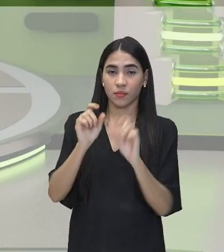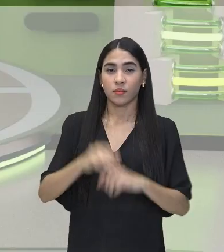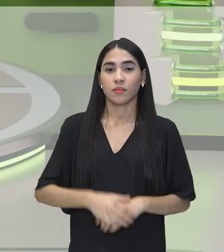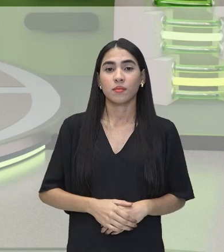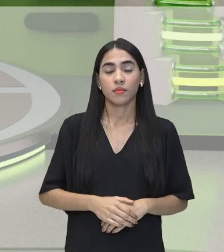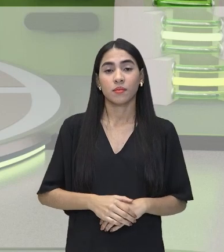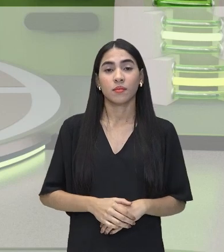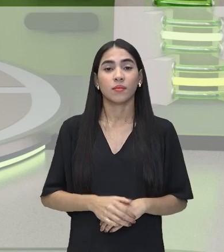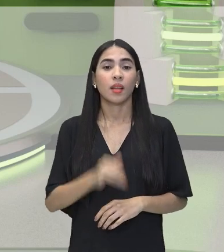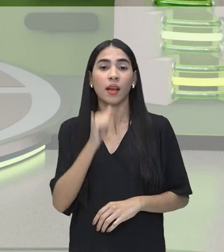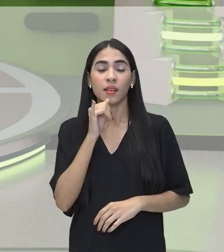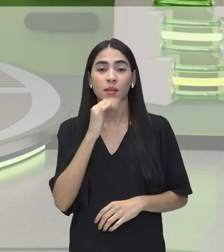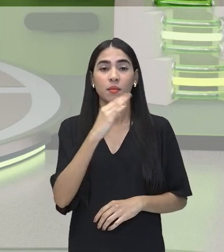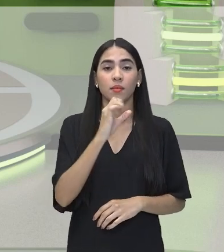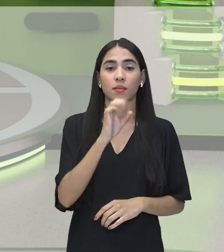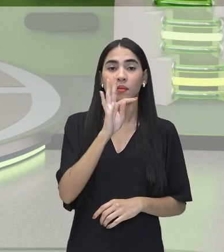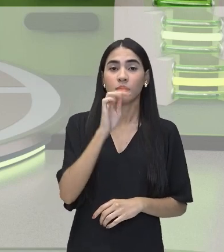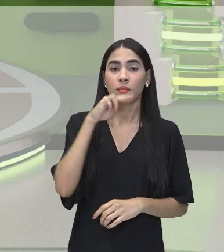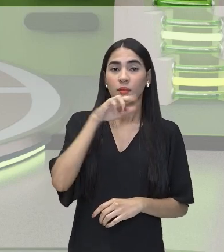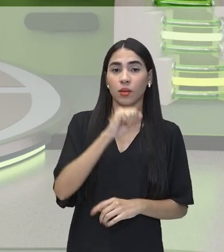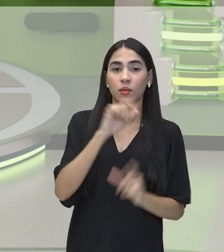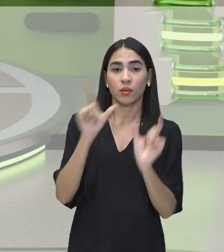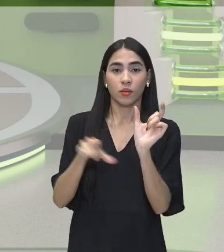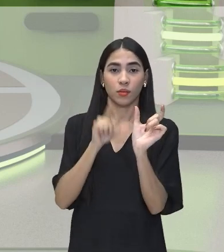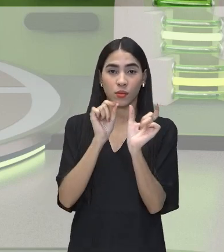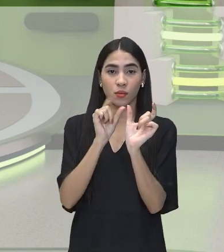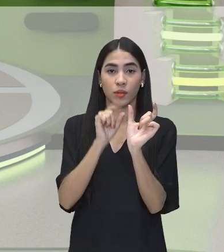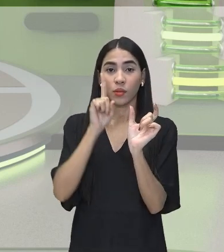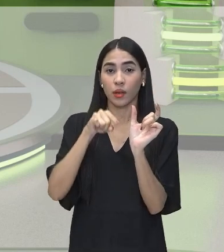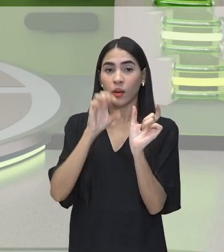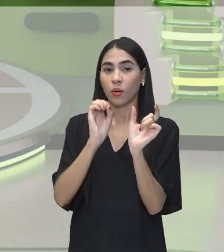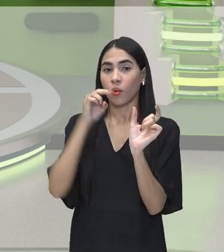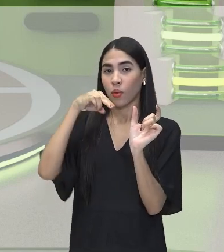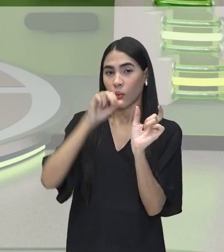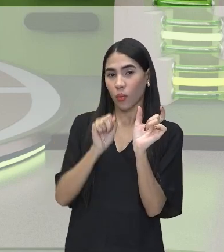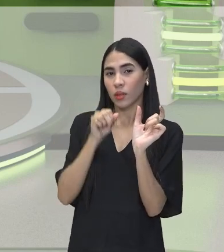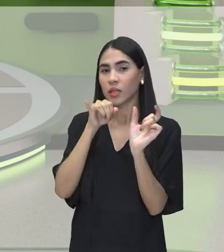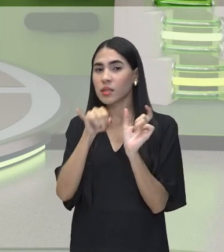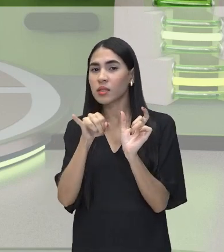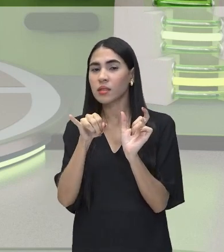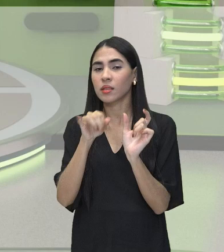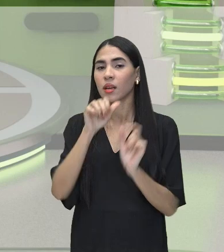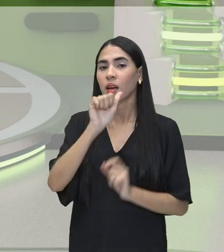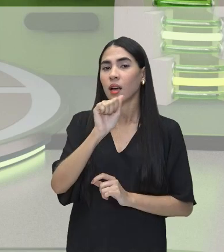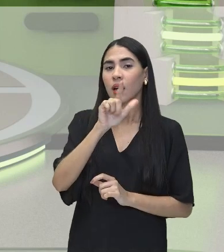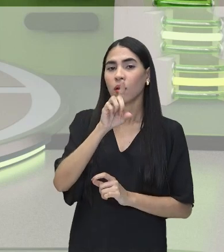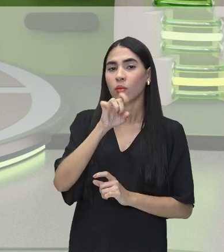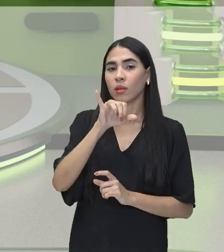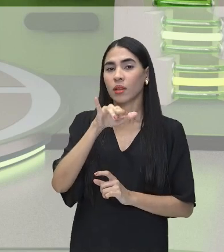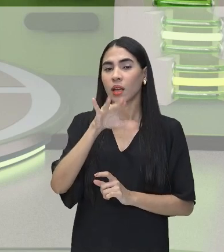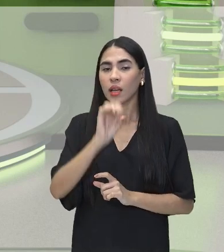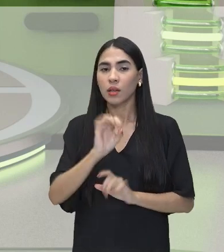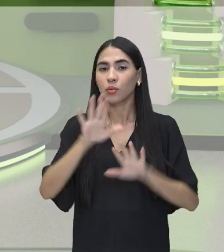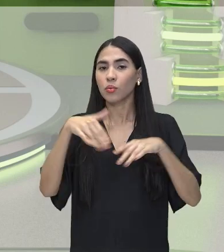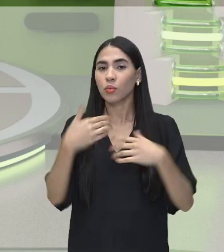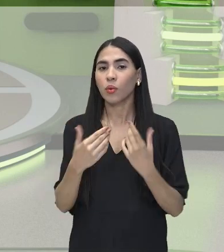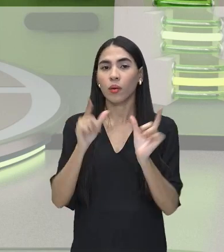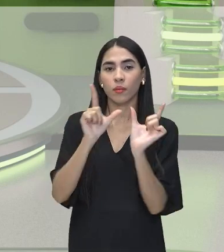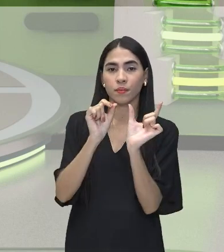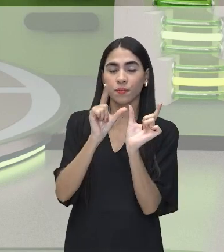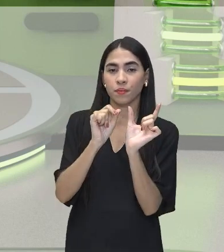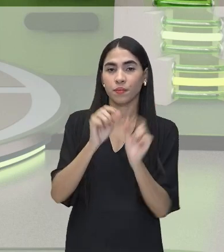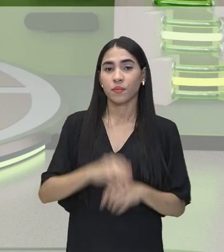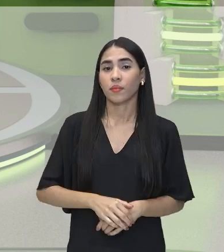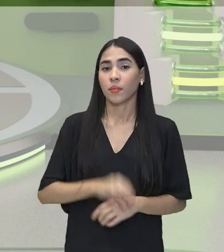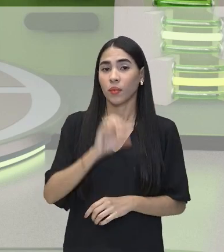No caso das cetonas, o sufixo é o ona. E se fosse um aldeído, qual seria o sufixo?